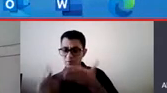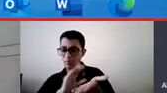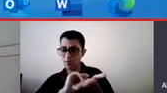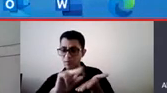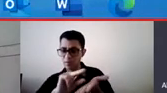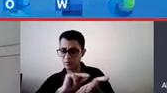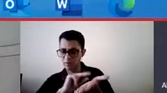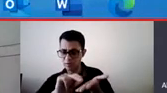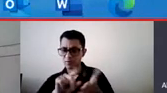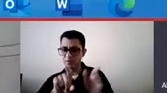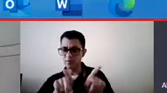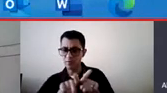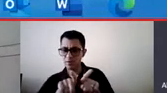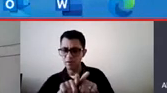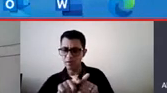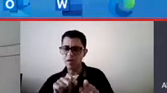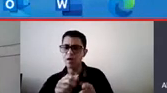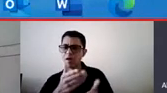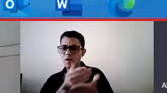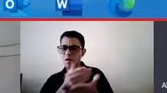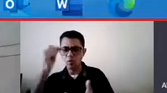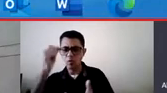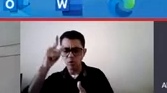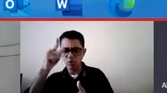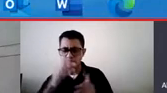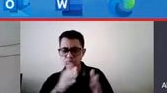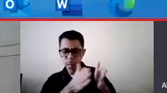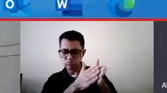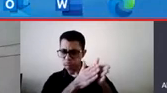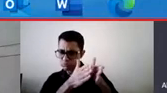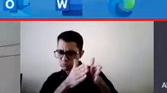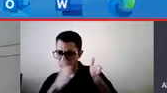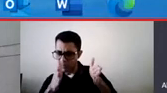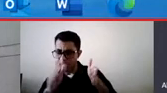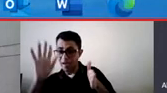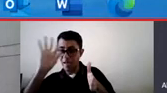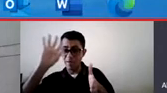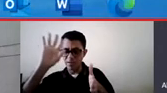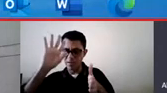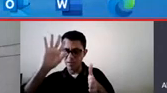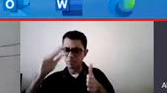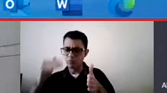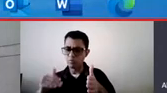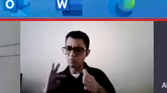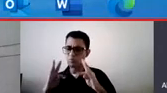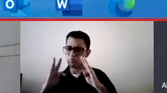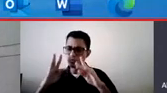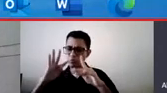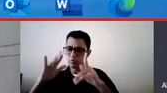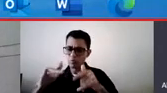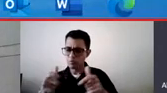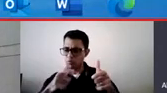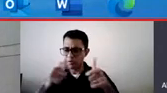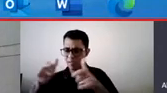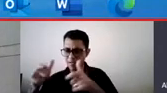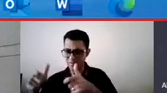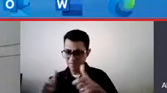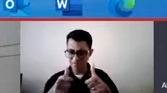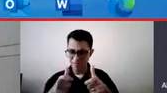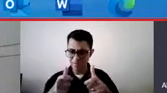vez. A lógica te leva ao ponto A ao ponto B, mas a imaginação te leva para todos os lugares.